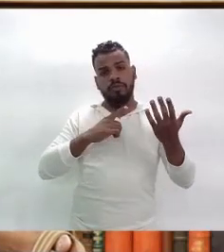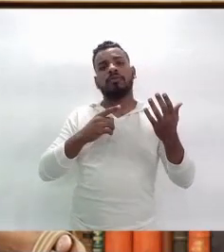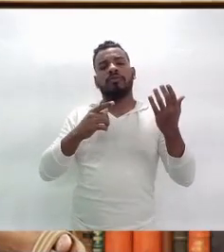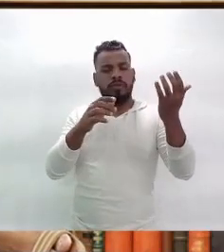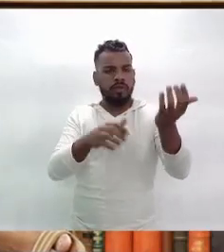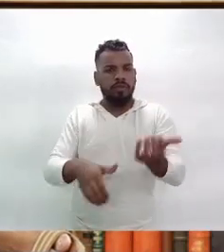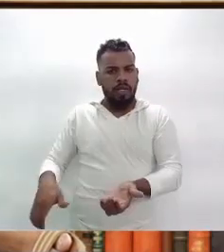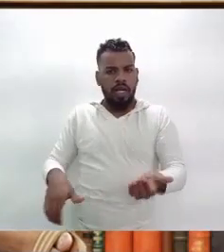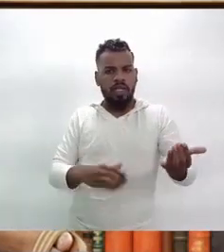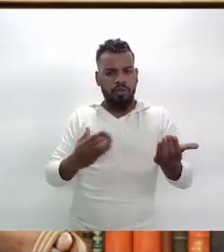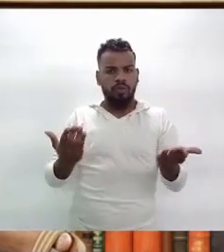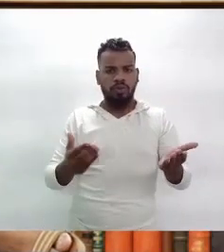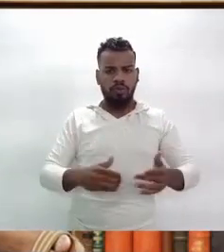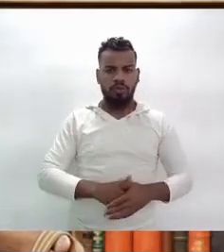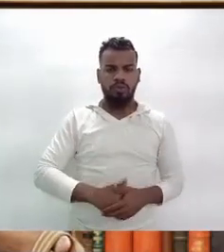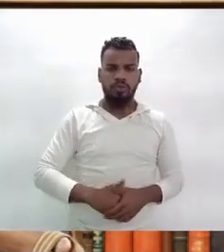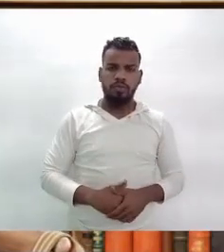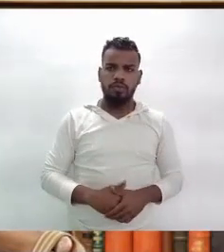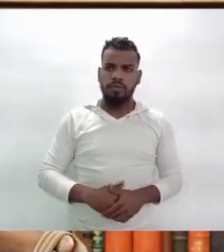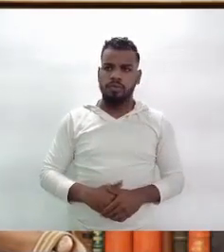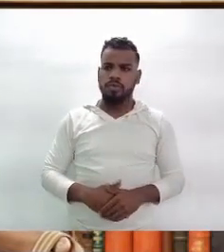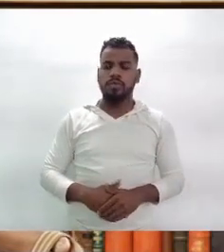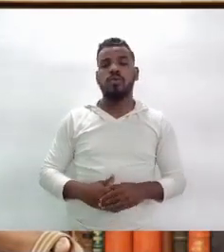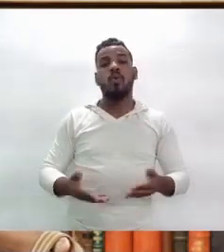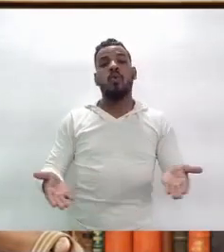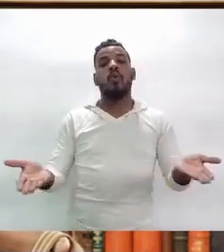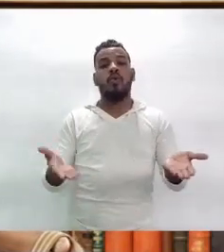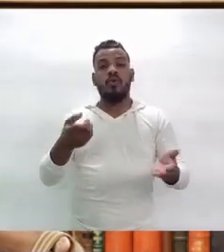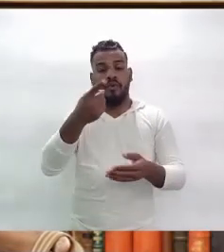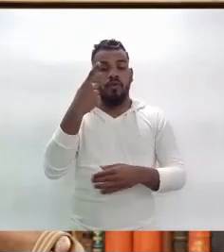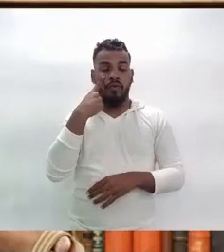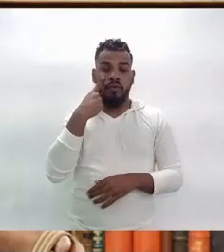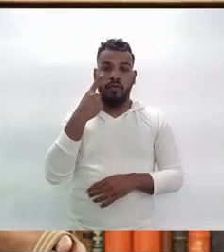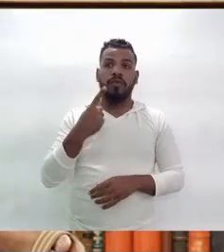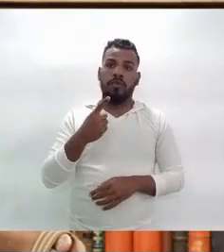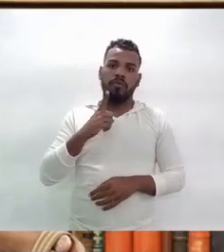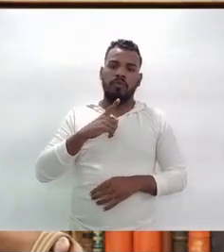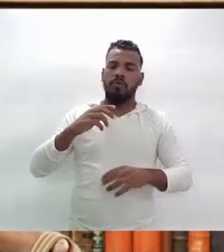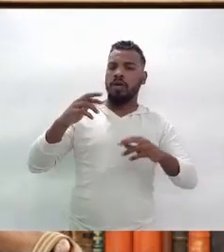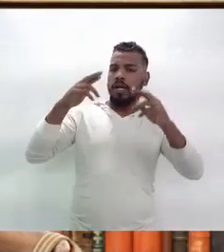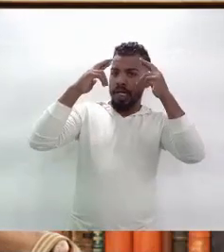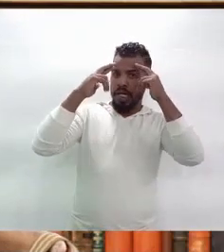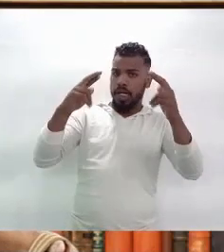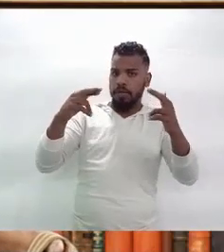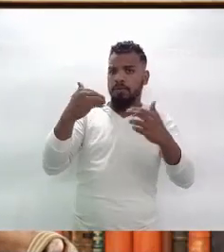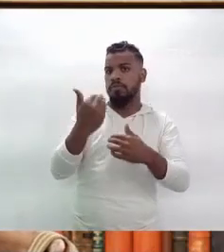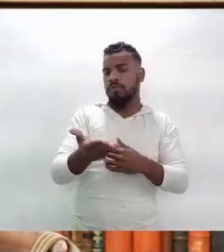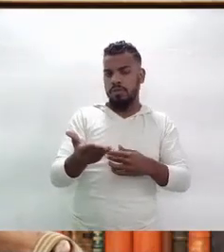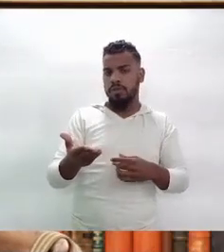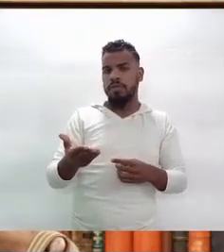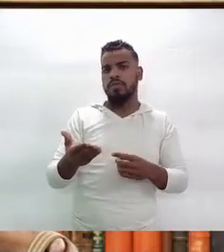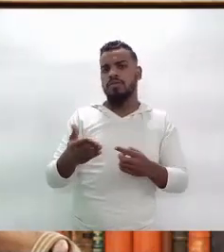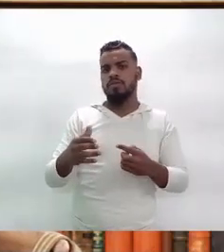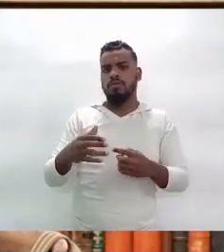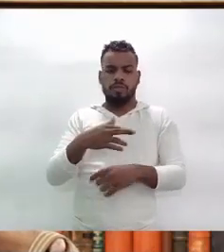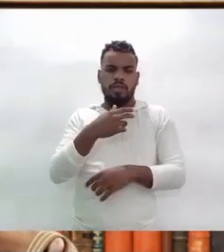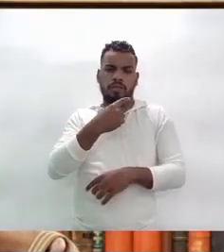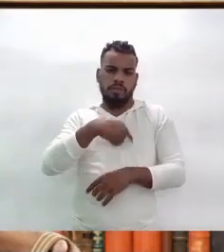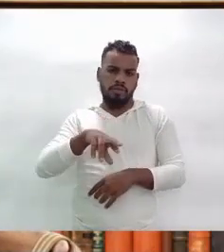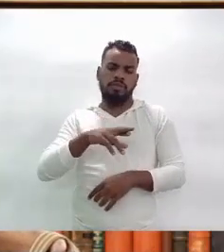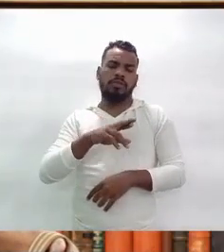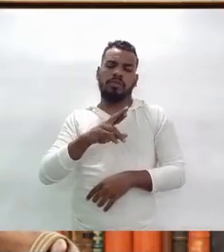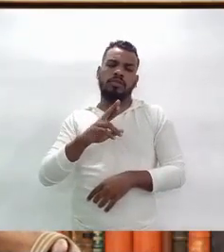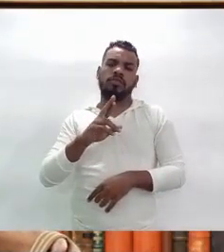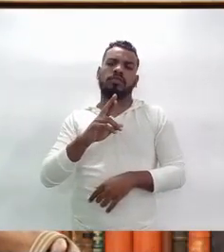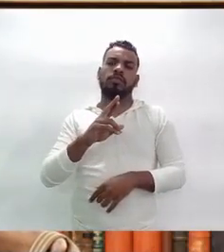maracatus cristãos, já viu isso? Existe. Hoje você vê o respeito, né, dessa frente evangélica de